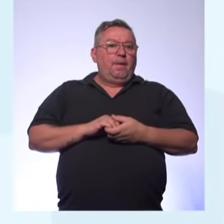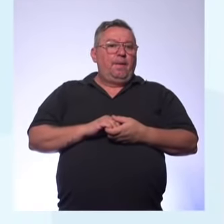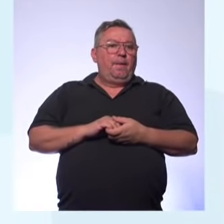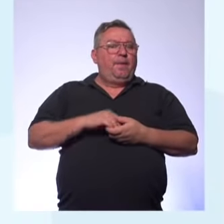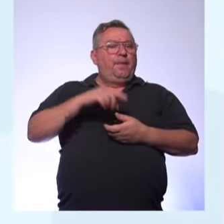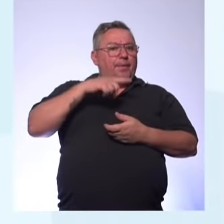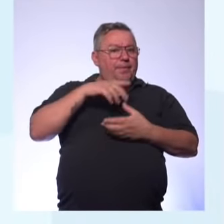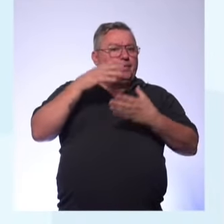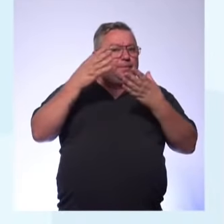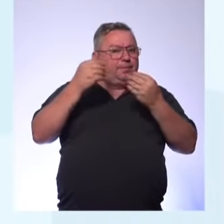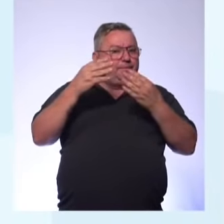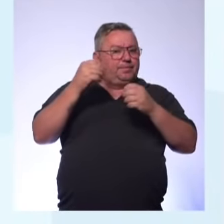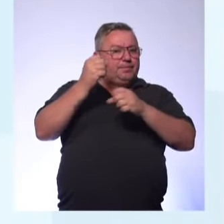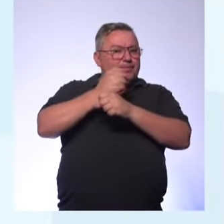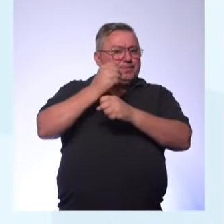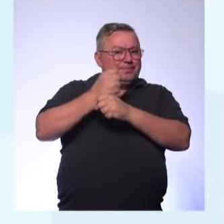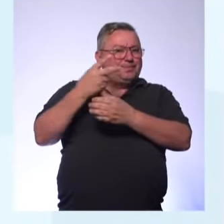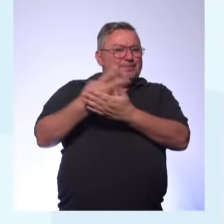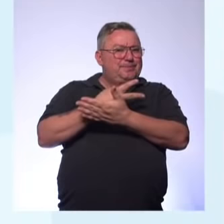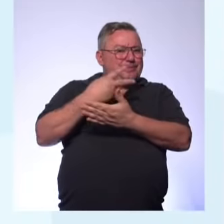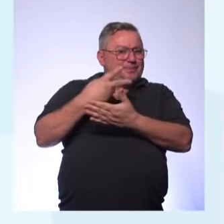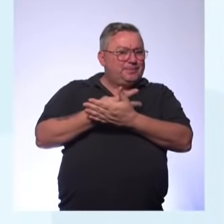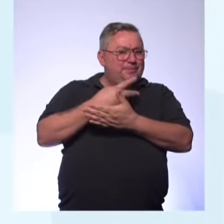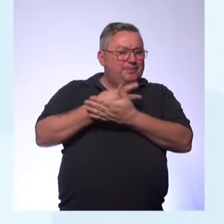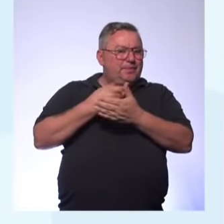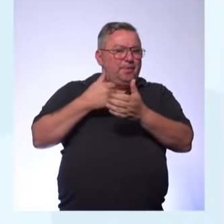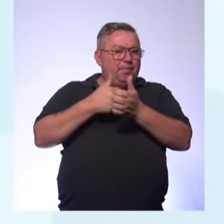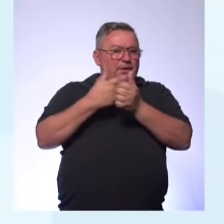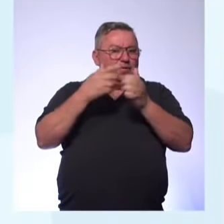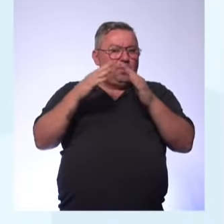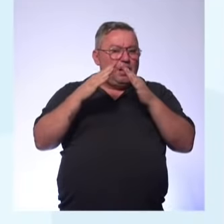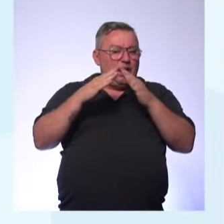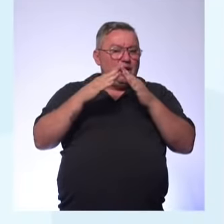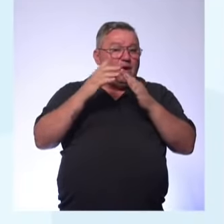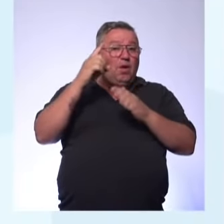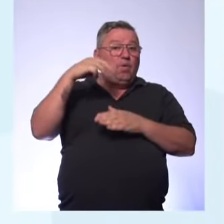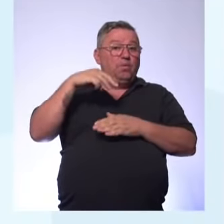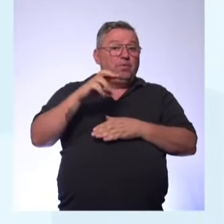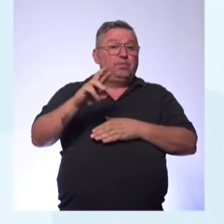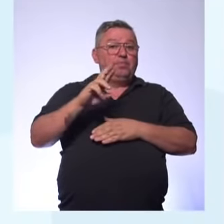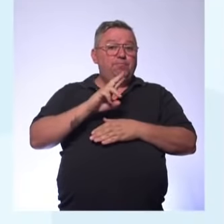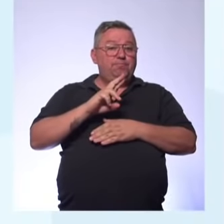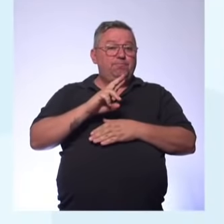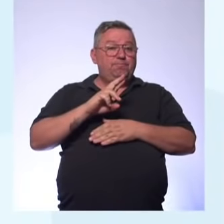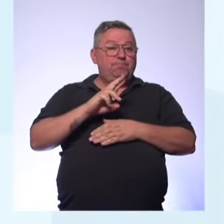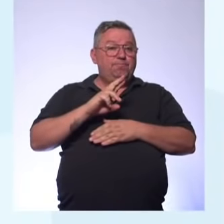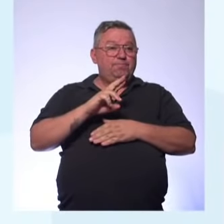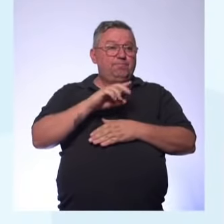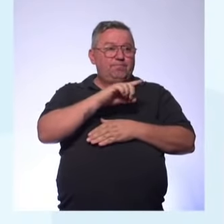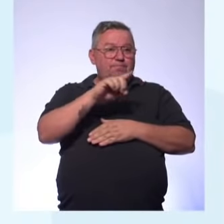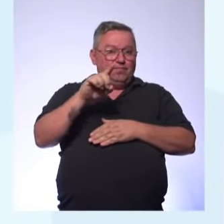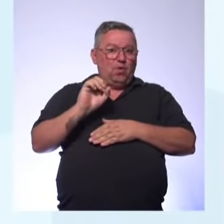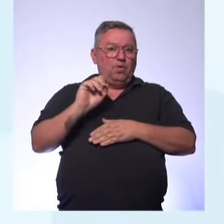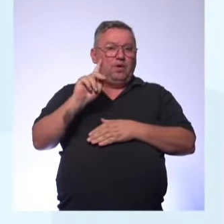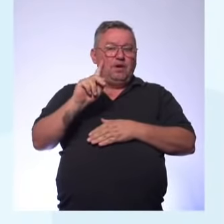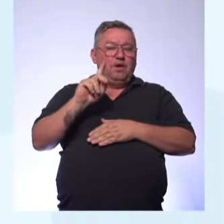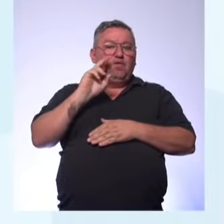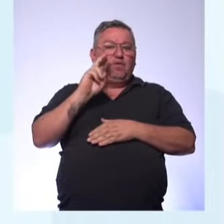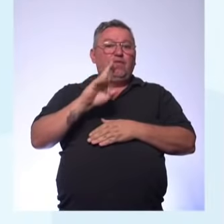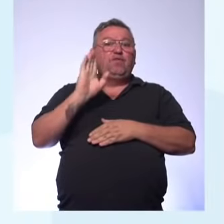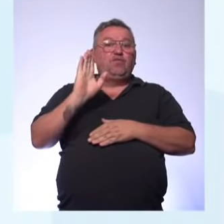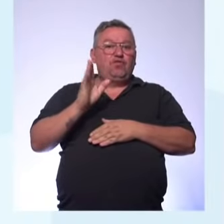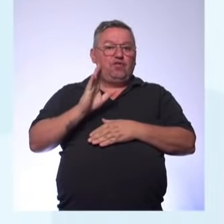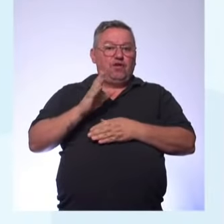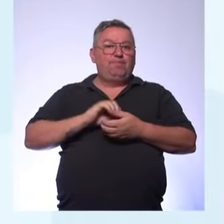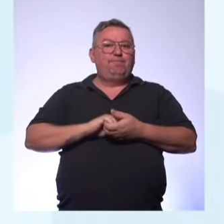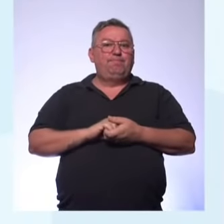Há muitas construções irregulares na sua comunidade? Então, você tem um minutinho para responder isso aí. Tá certo? See you later. Eu te